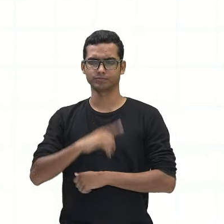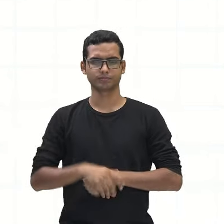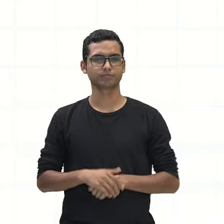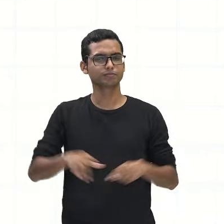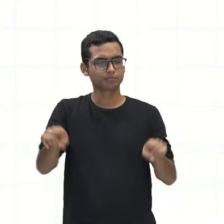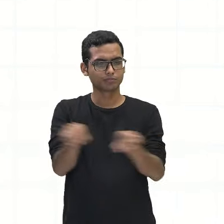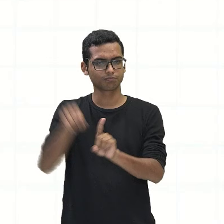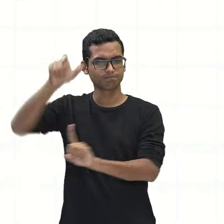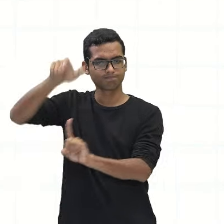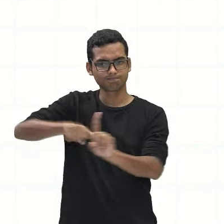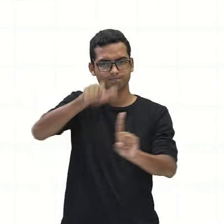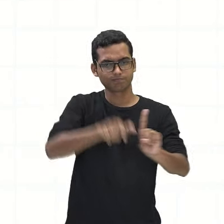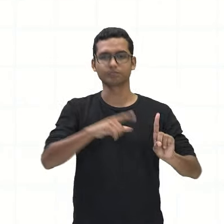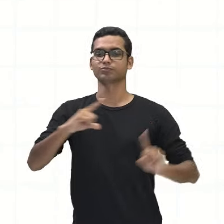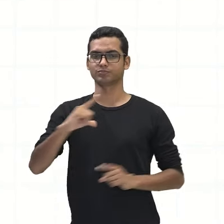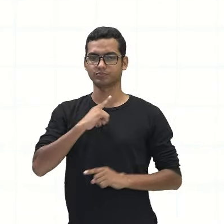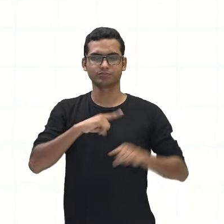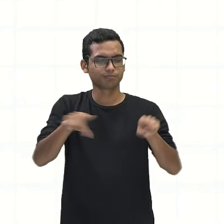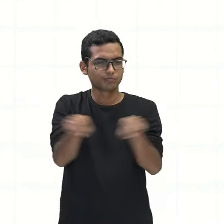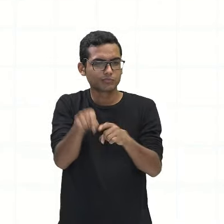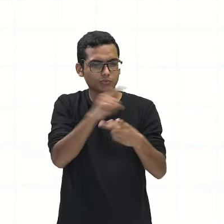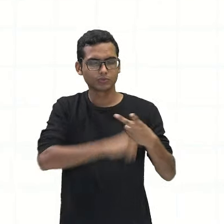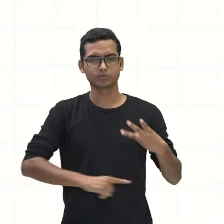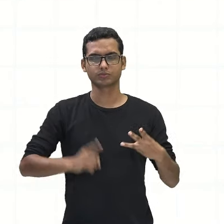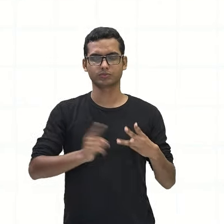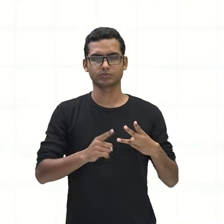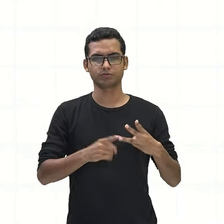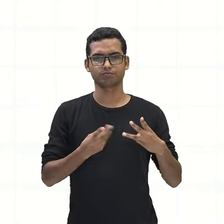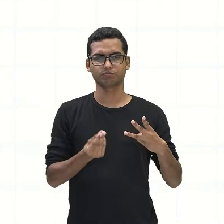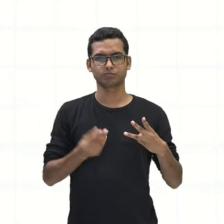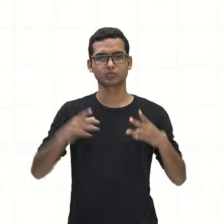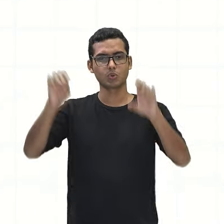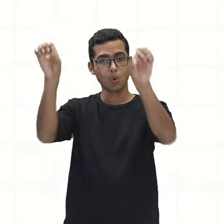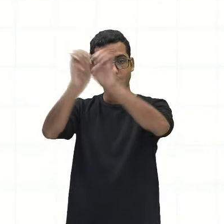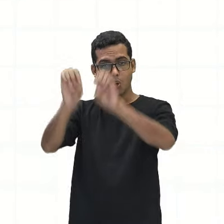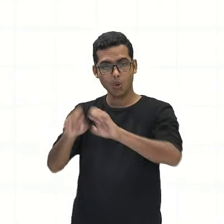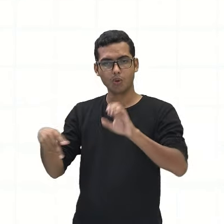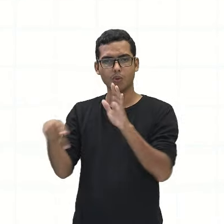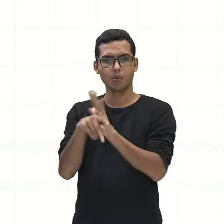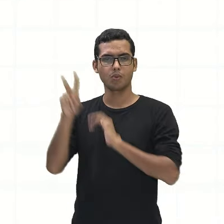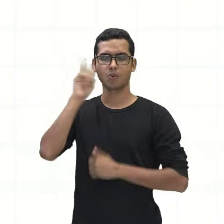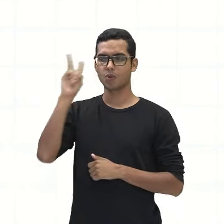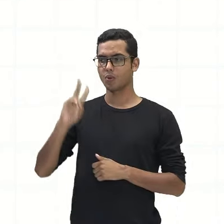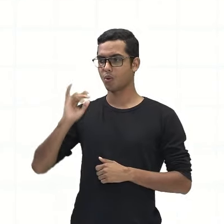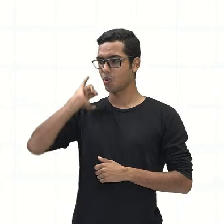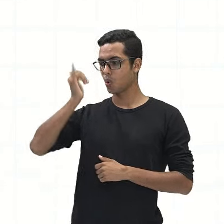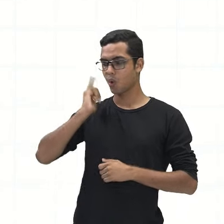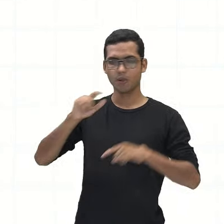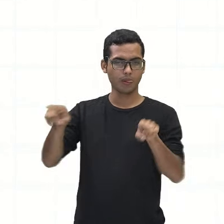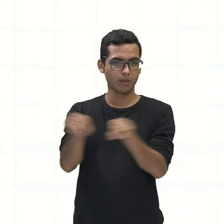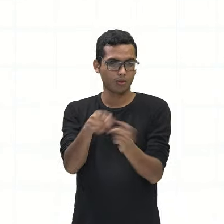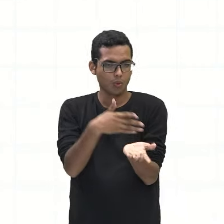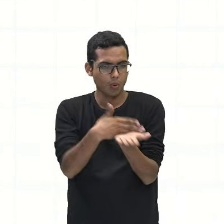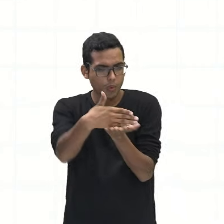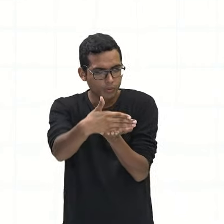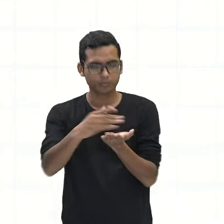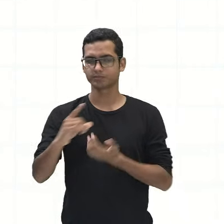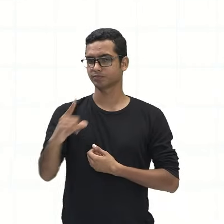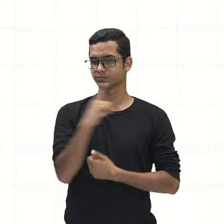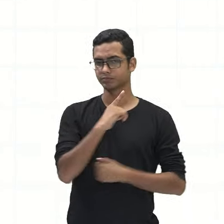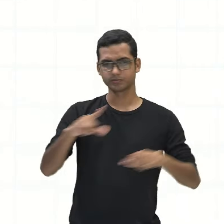temos personagens, temos aí a estrutura da narrativa, que é o início, né,